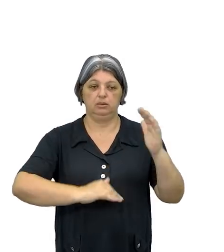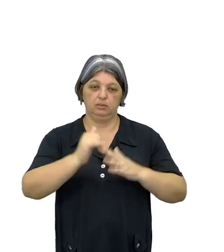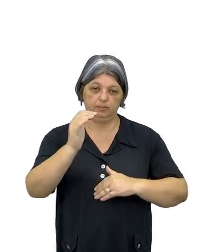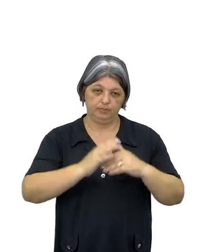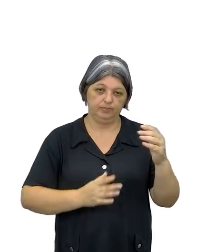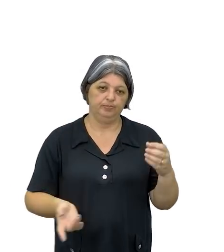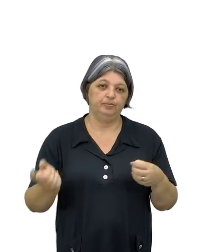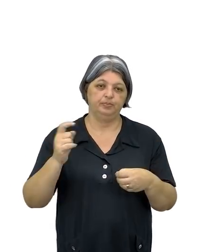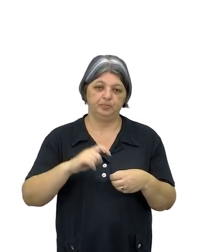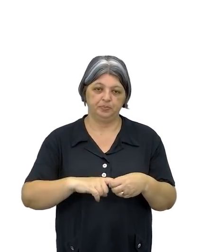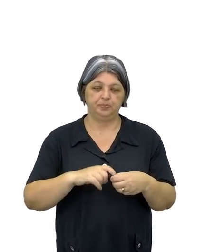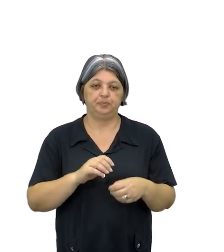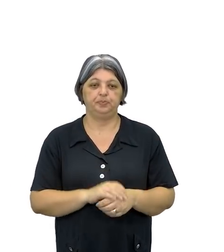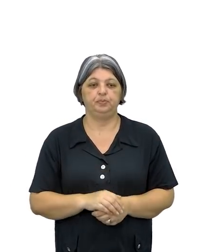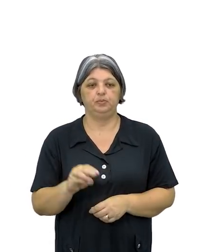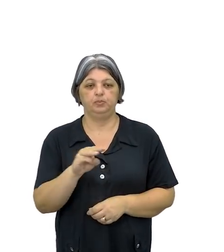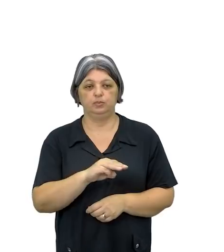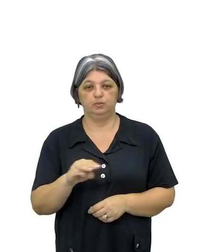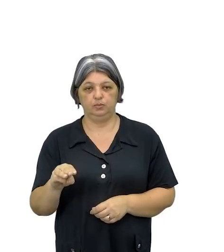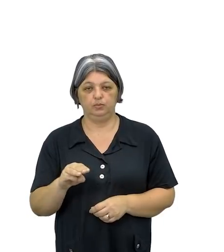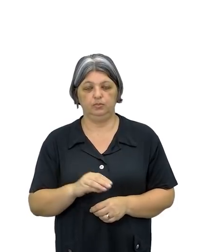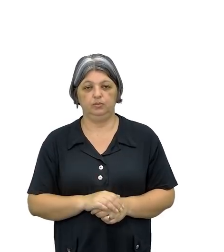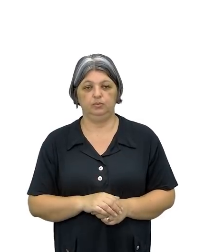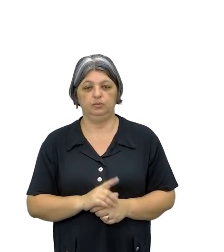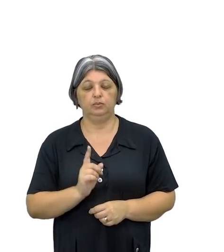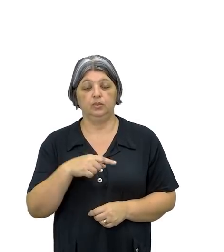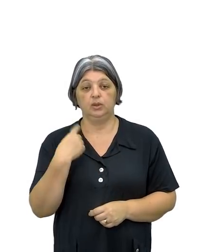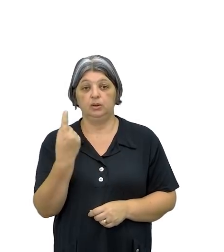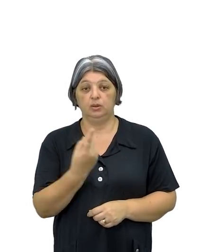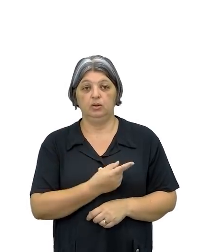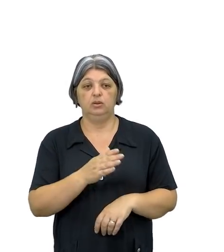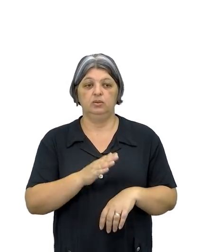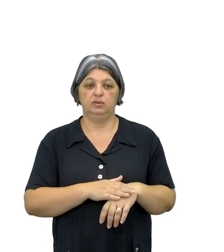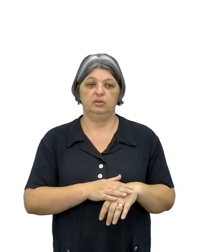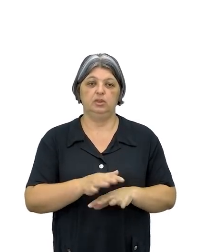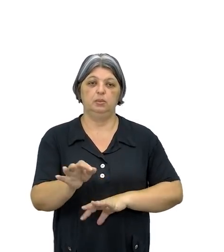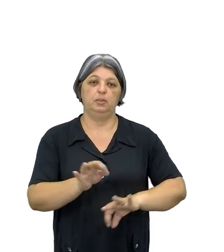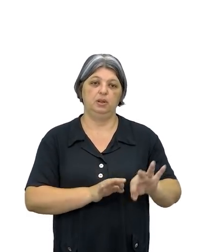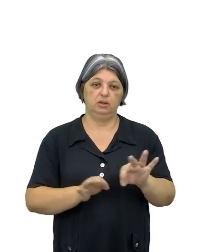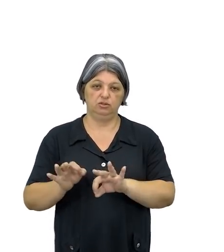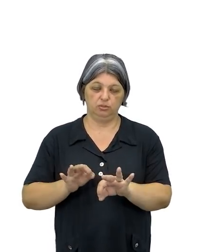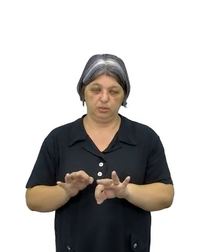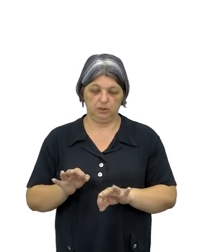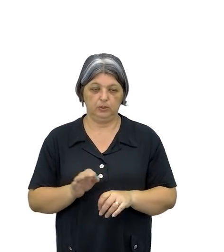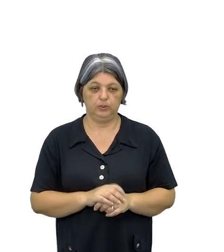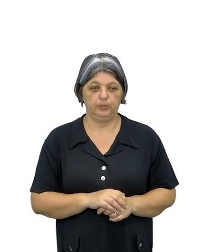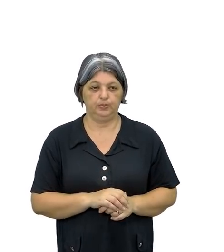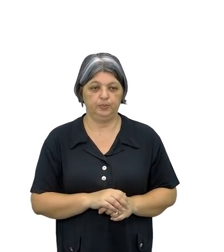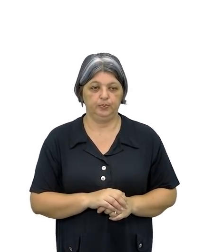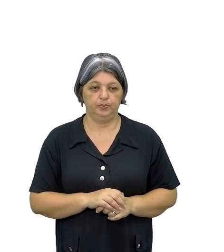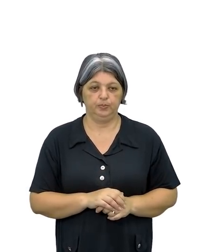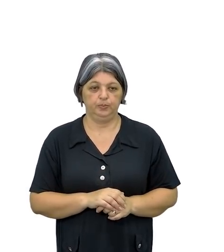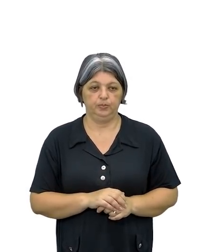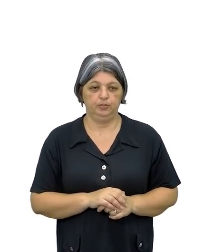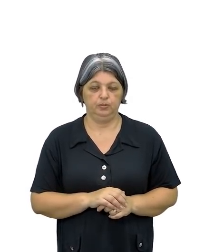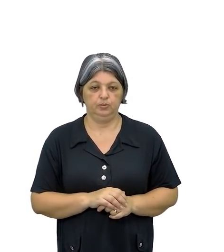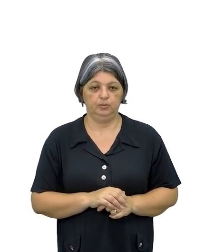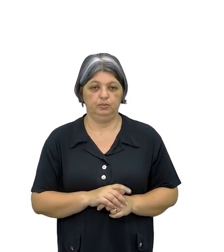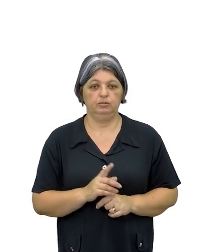habilidades, retomada desse momento em que nós estamos fazendo esse planejamento, né, nós vamos levar